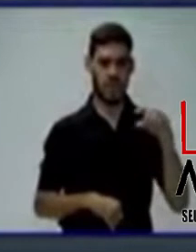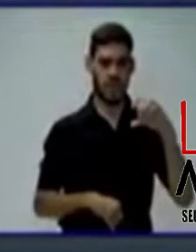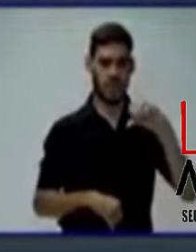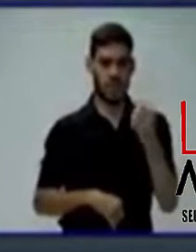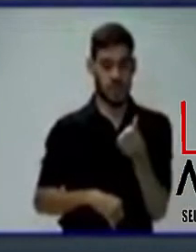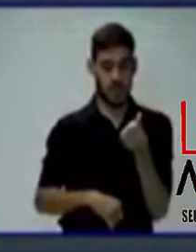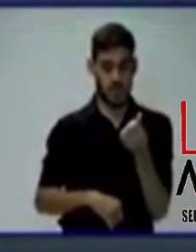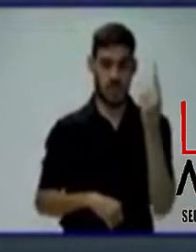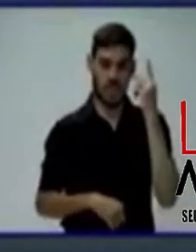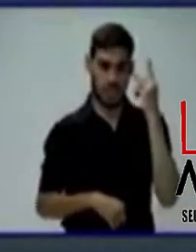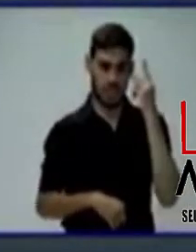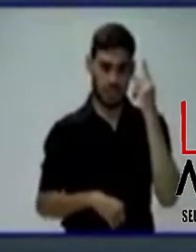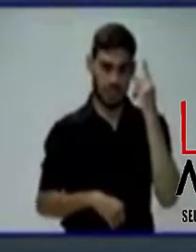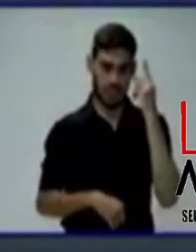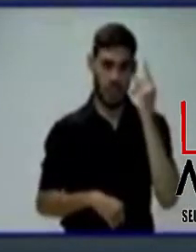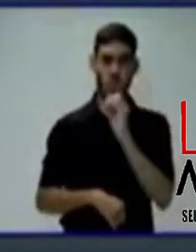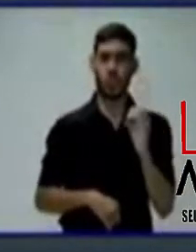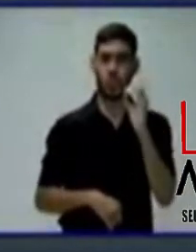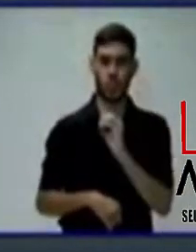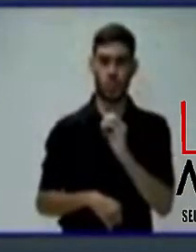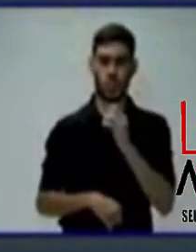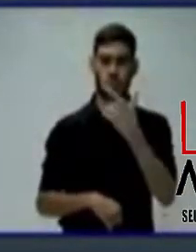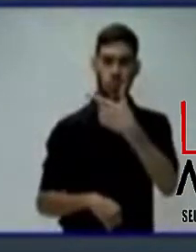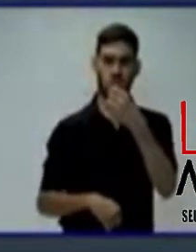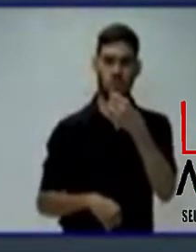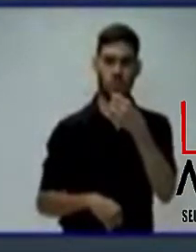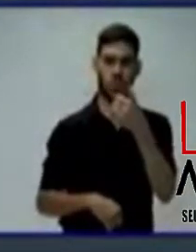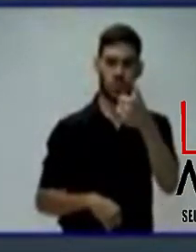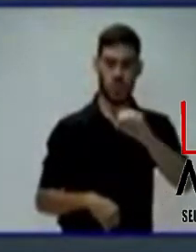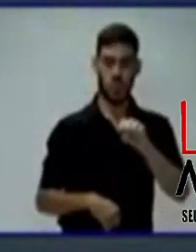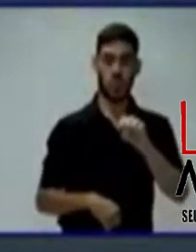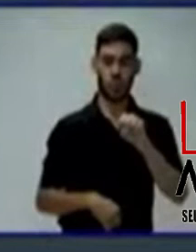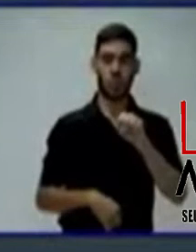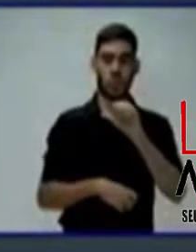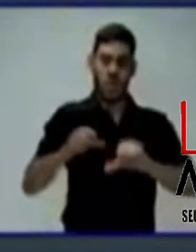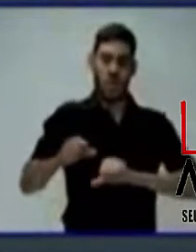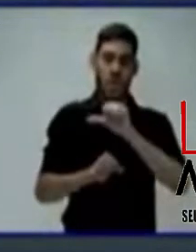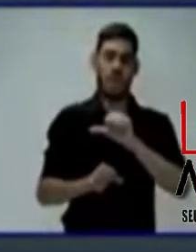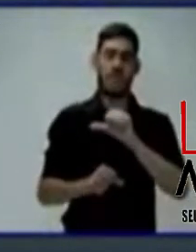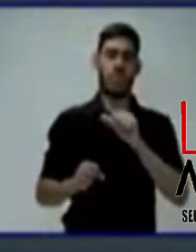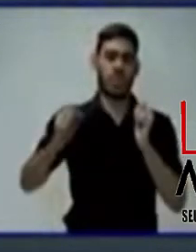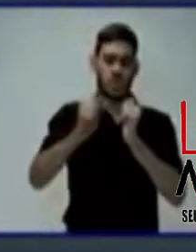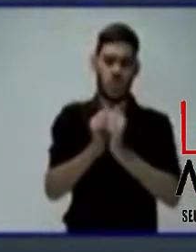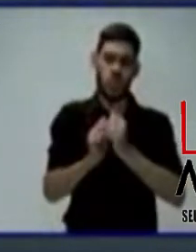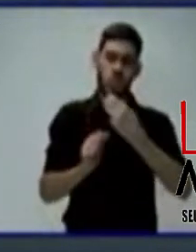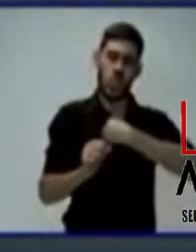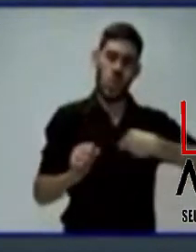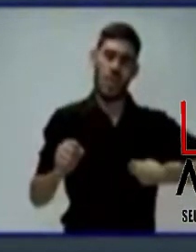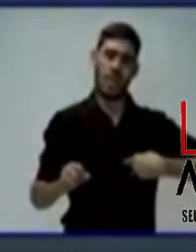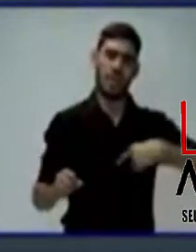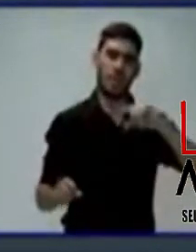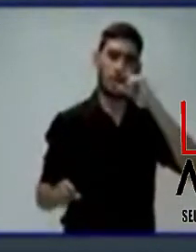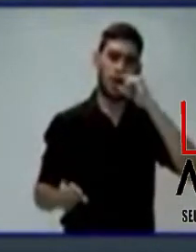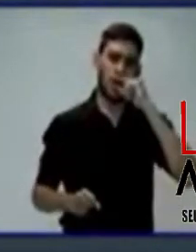0604-759-96 de São Paulo, de outubro de 2018, formei, ao lado dos eminentes ministros Luiz Edson